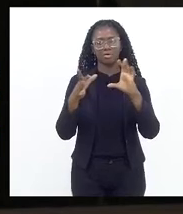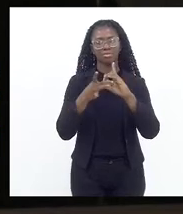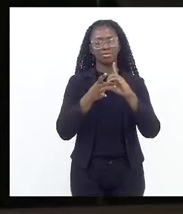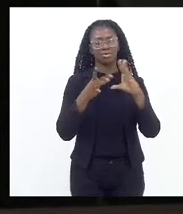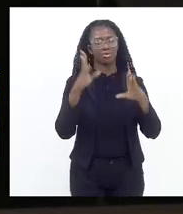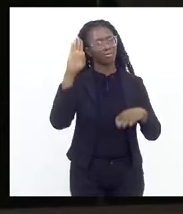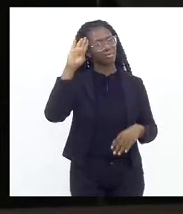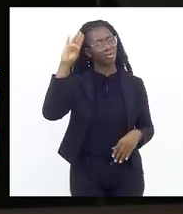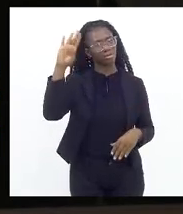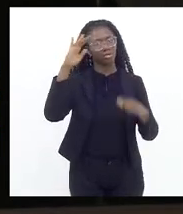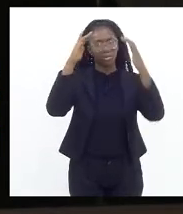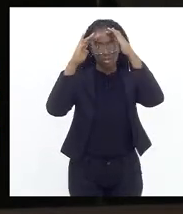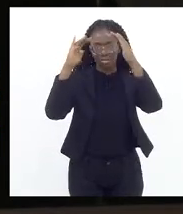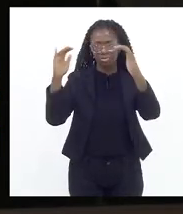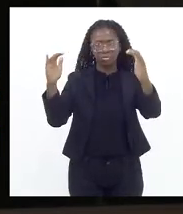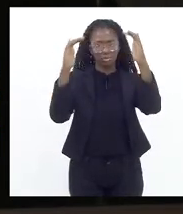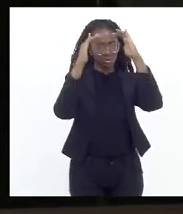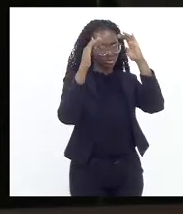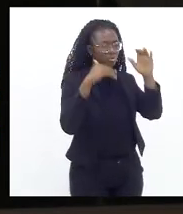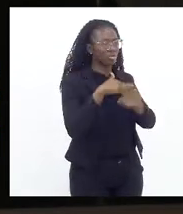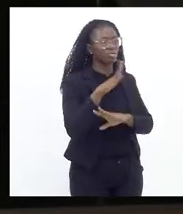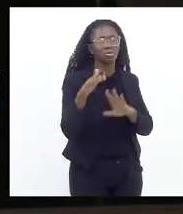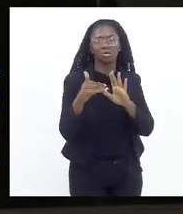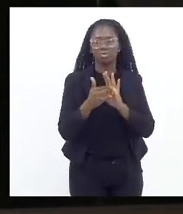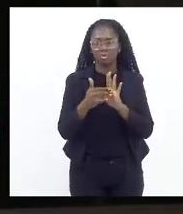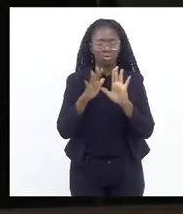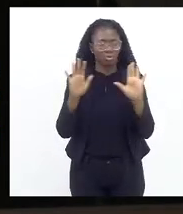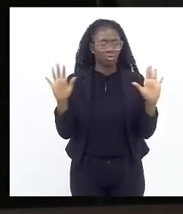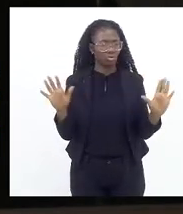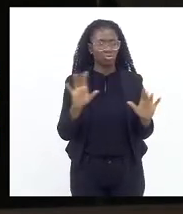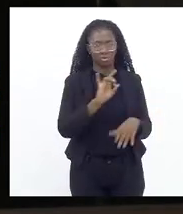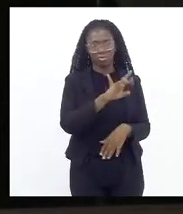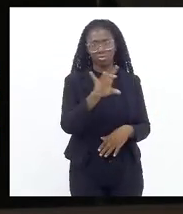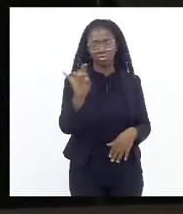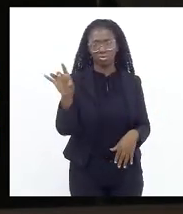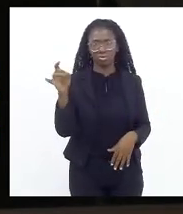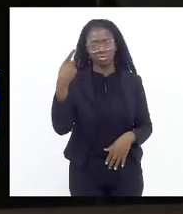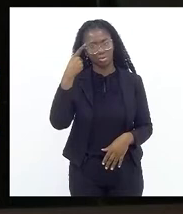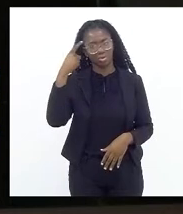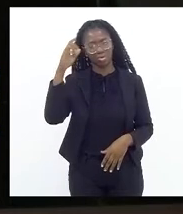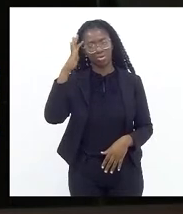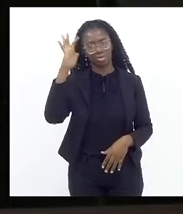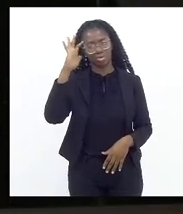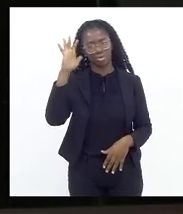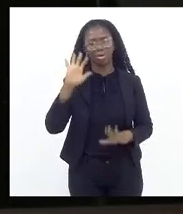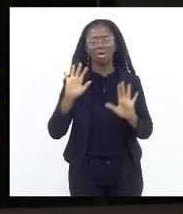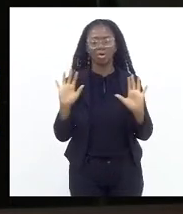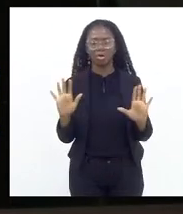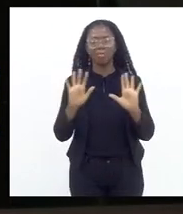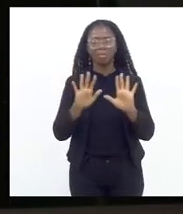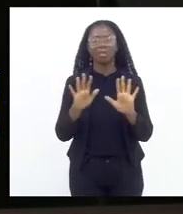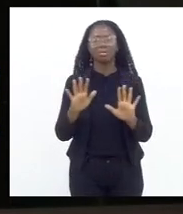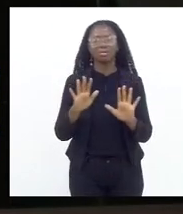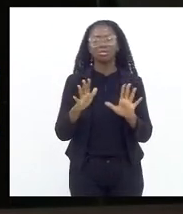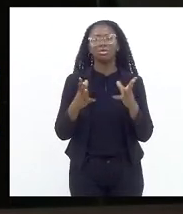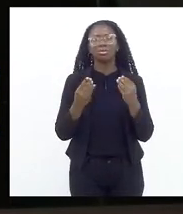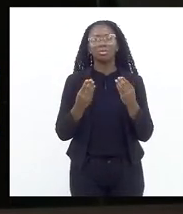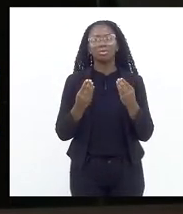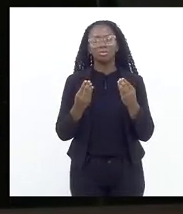né? Respeitando a todos dentro das suas matizes ideológicas. Mas